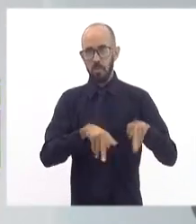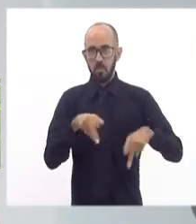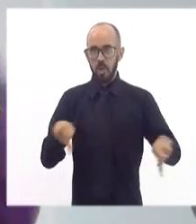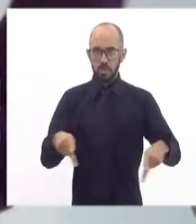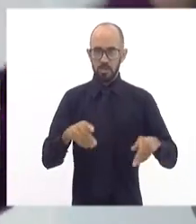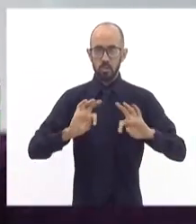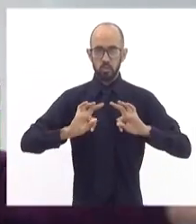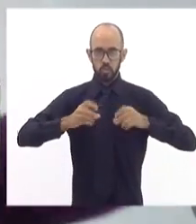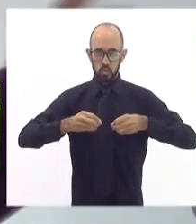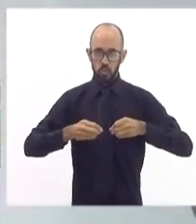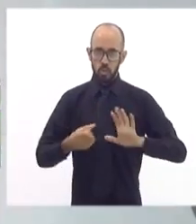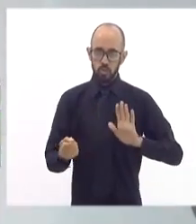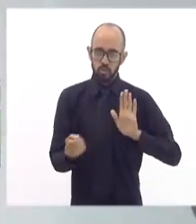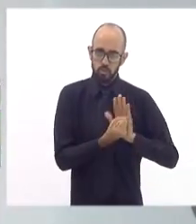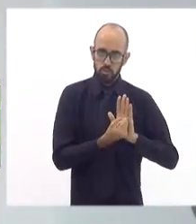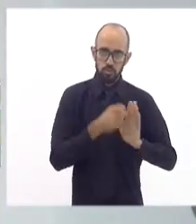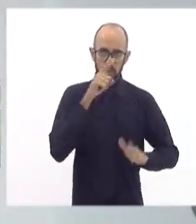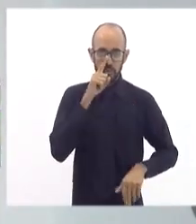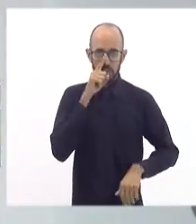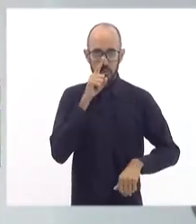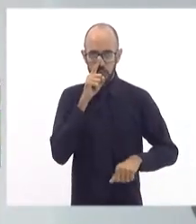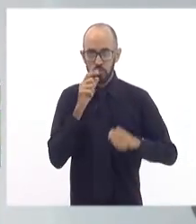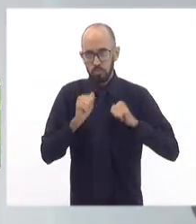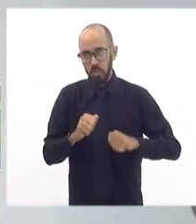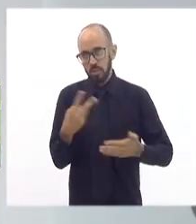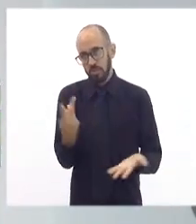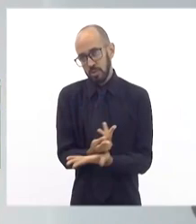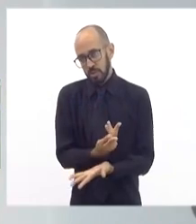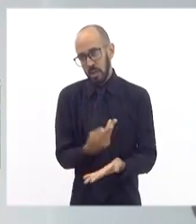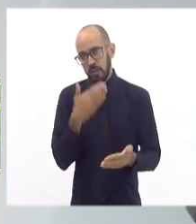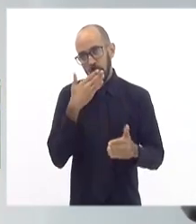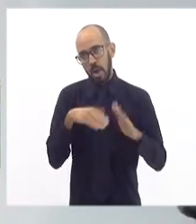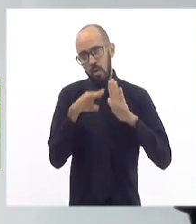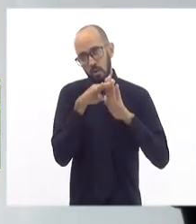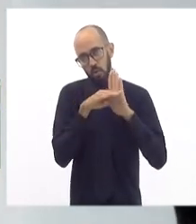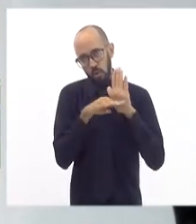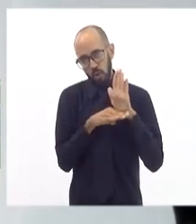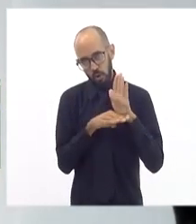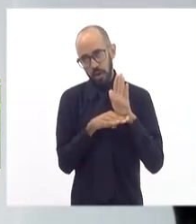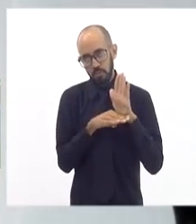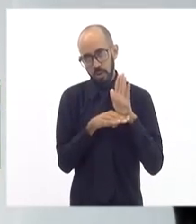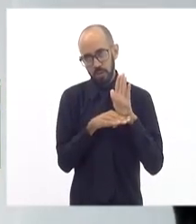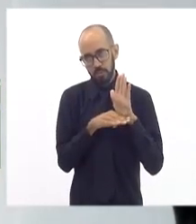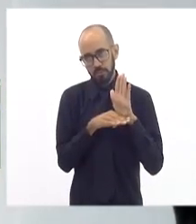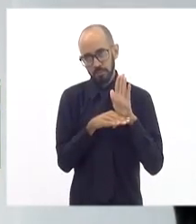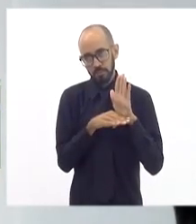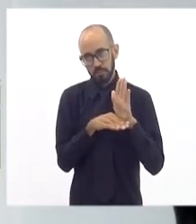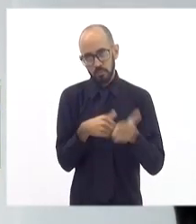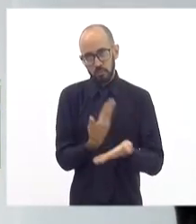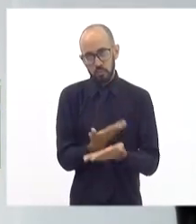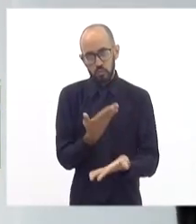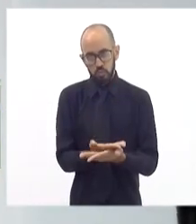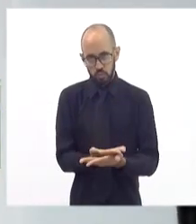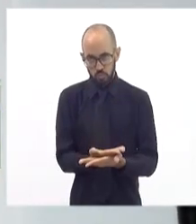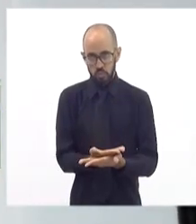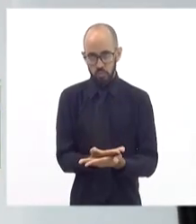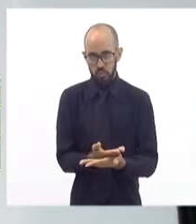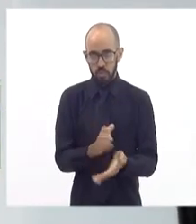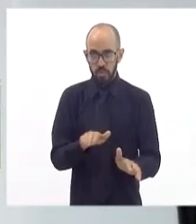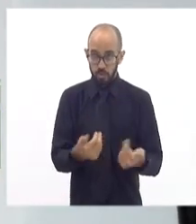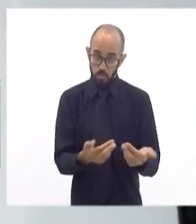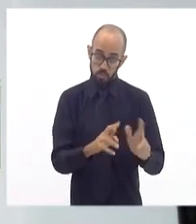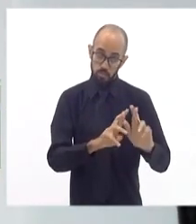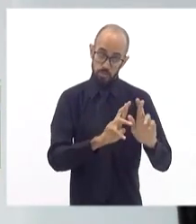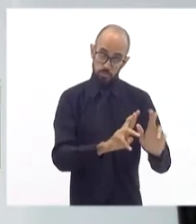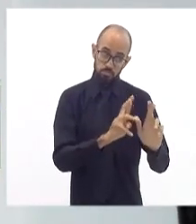todos os danos que podem a correr e qual é o cronograma de elaboração desses estudos então